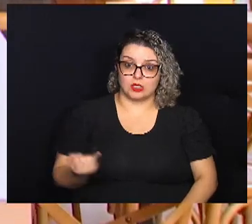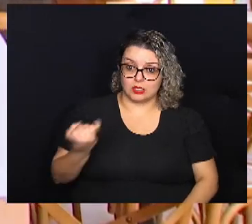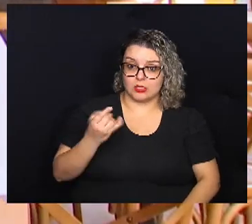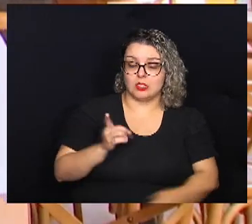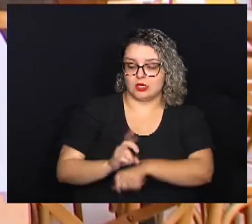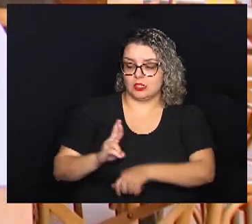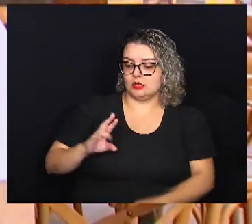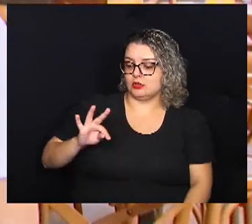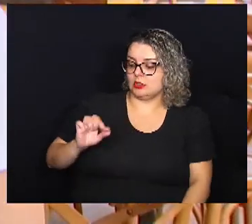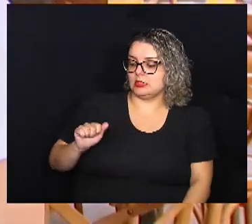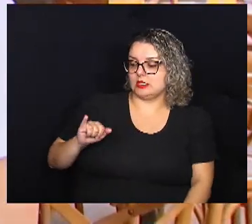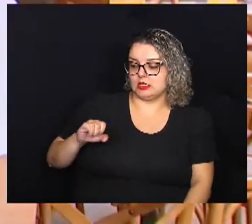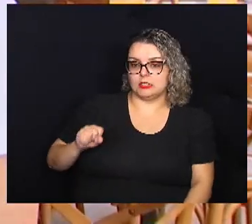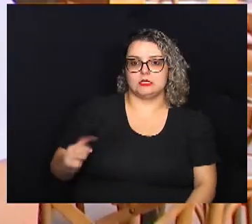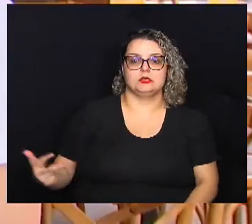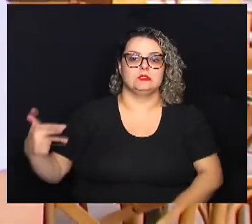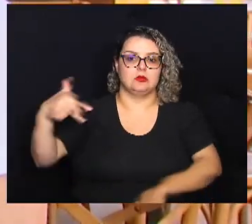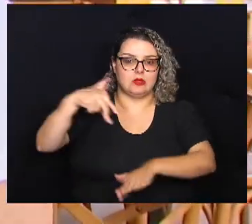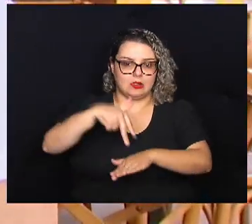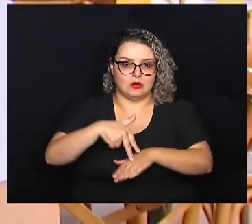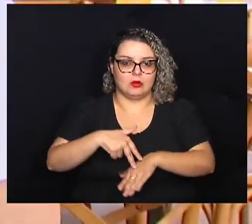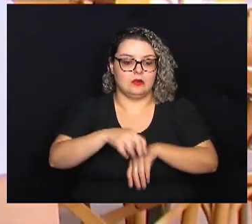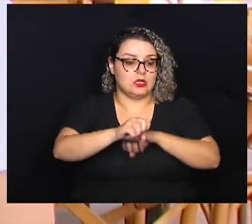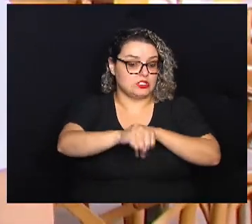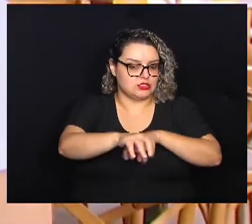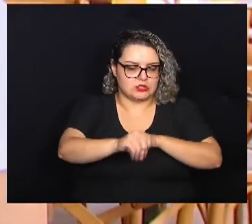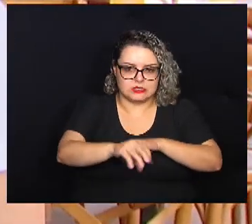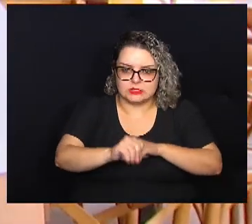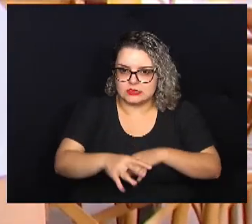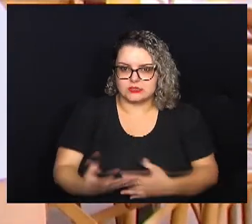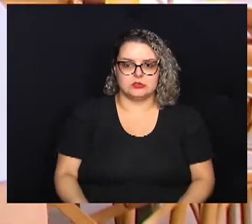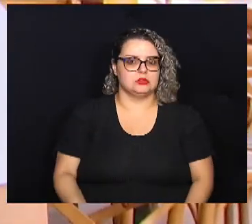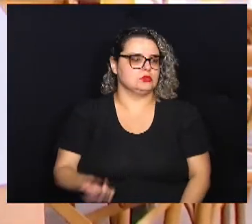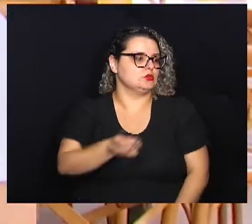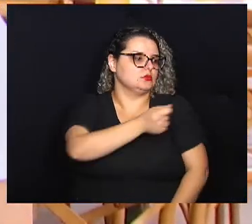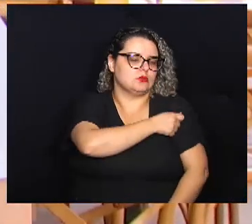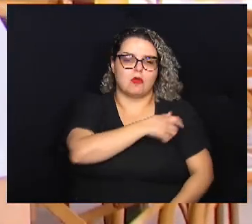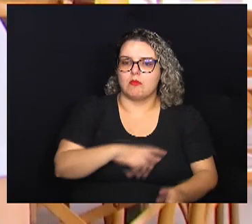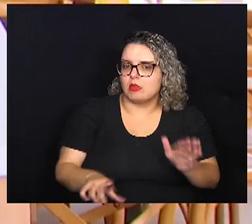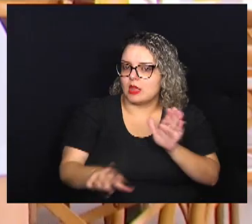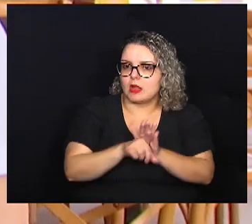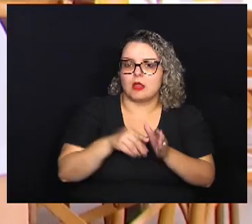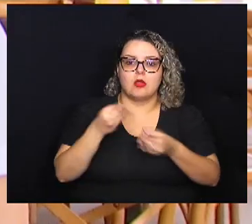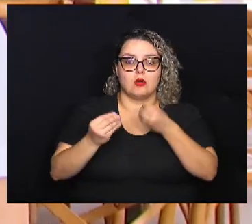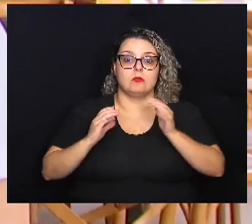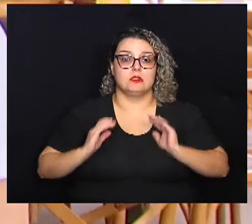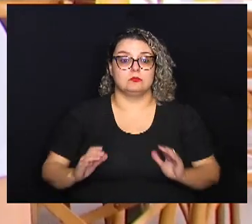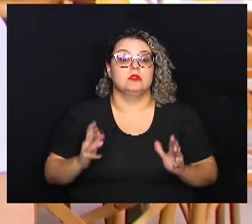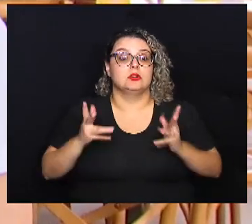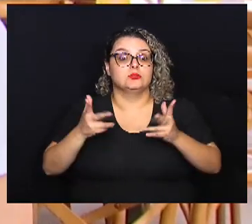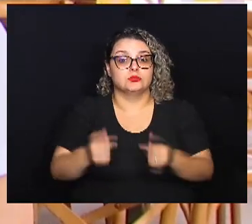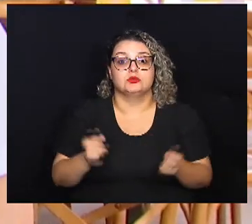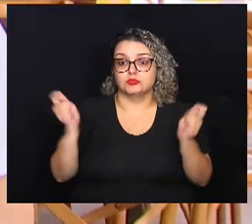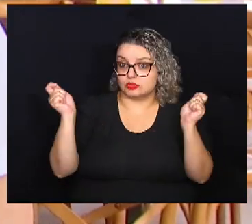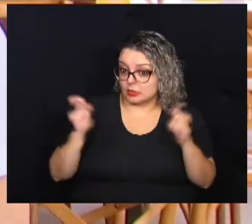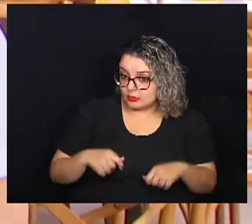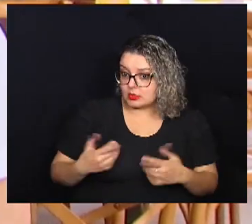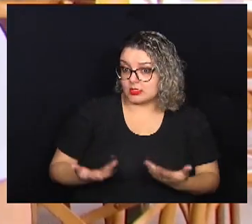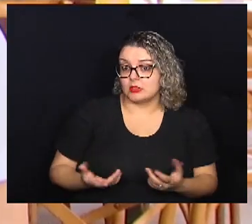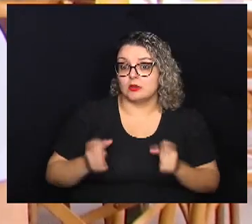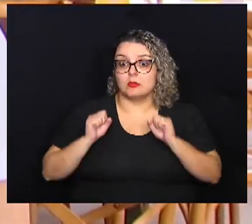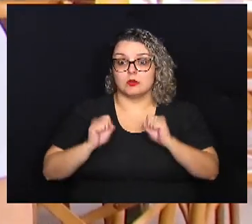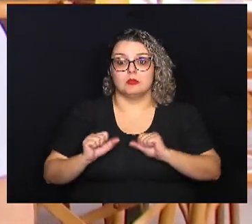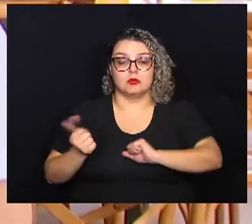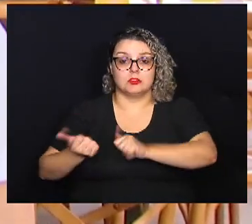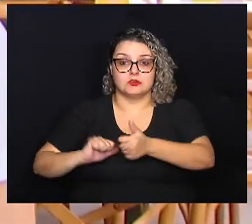Thaís Cremasco, ela veio e deu uma aula para a gente sobre a lei, como se comportar, para todo mundo estar capacitado para poder